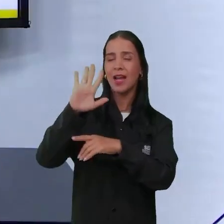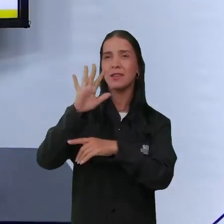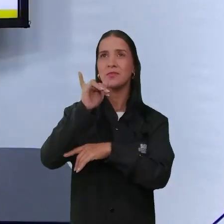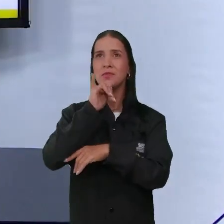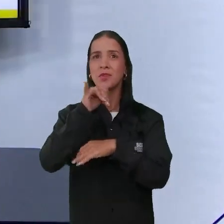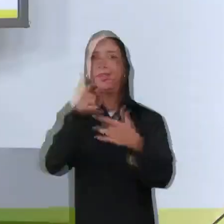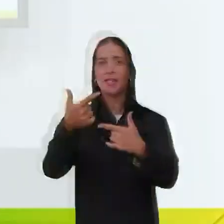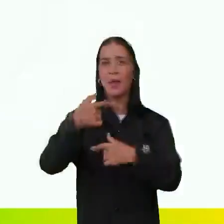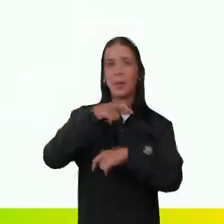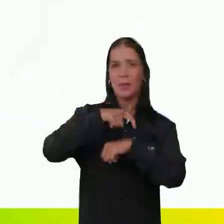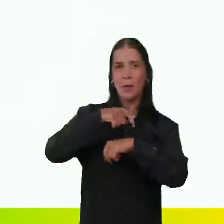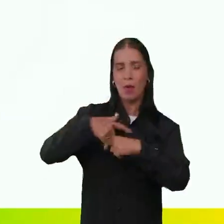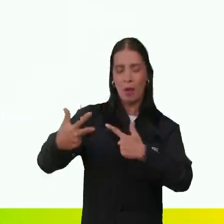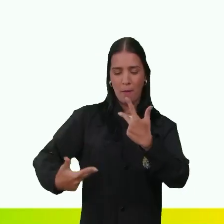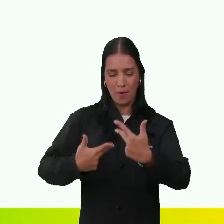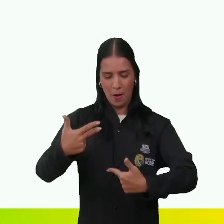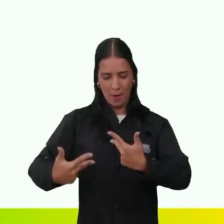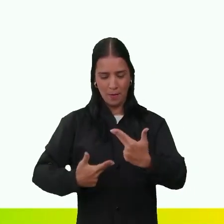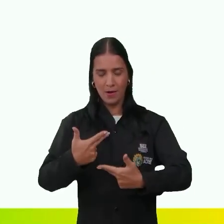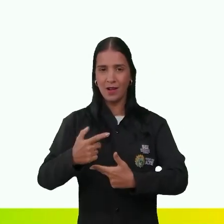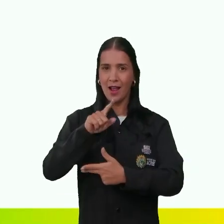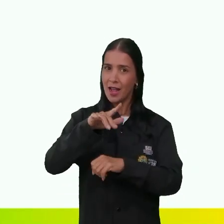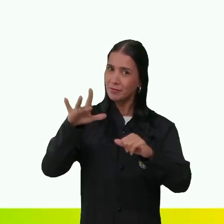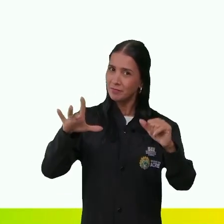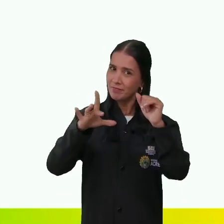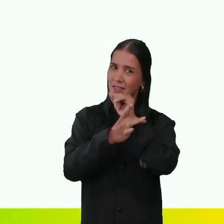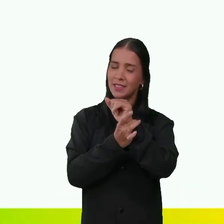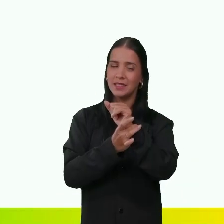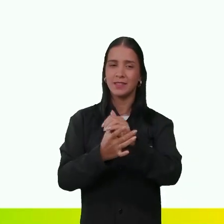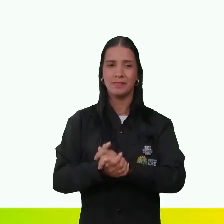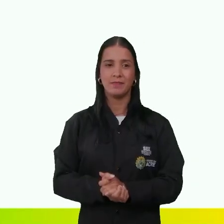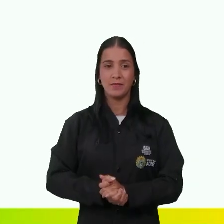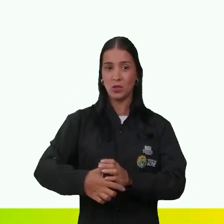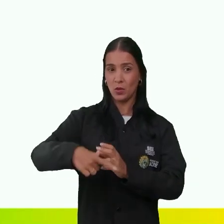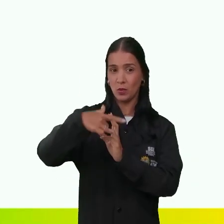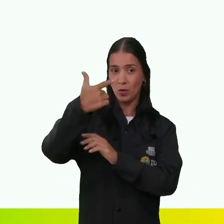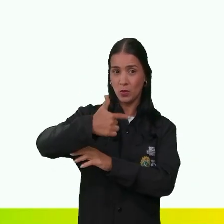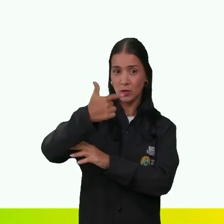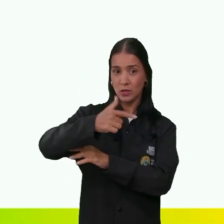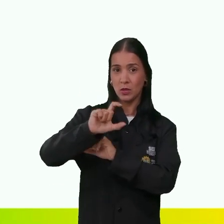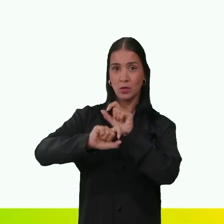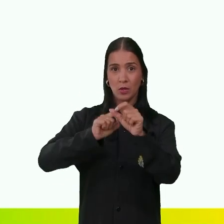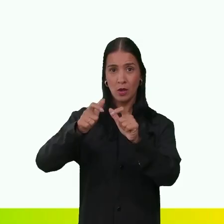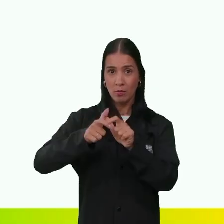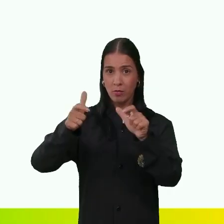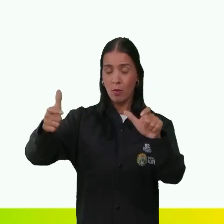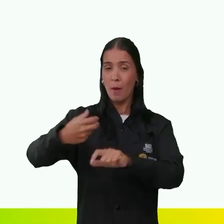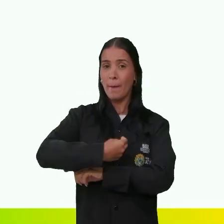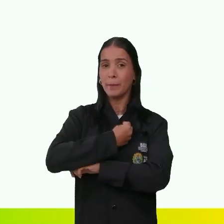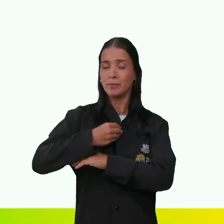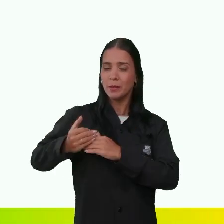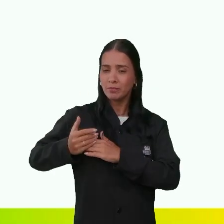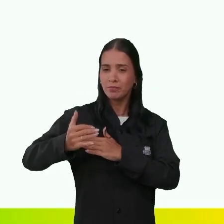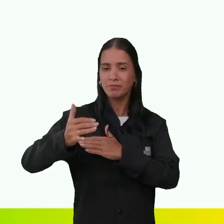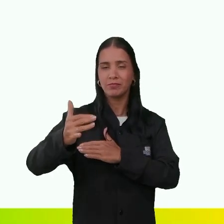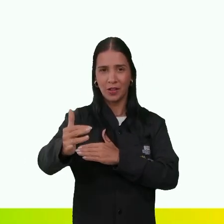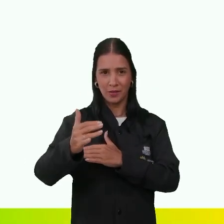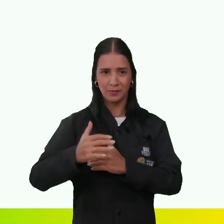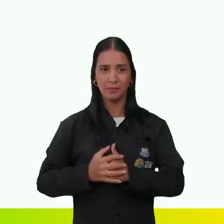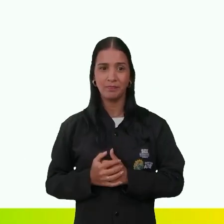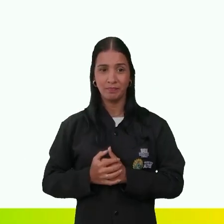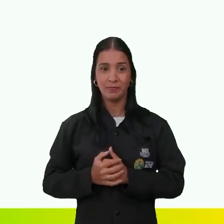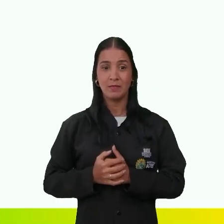nós temos aí no o segundo ponto, o aumento da expectativa de vida. Então, através de avanços